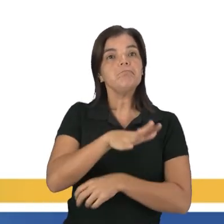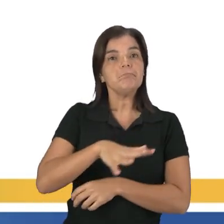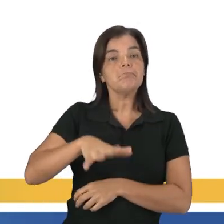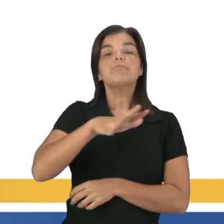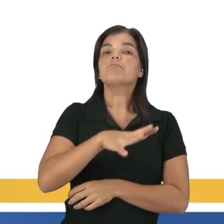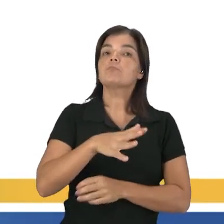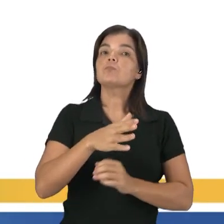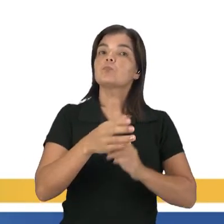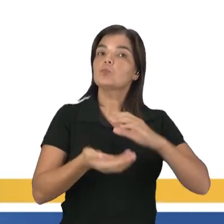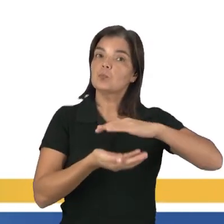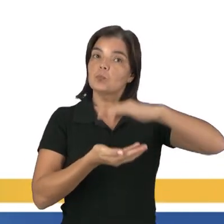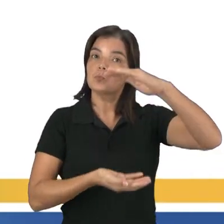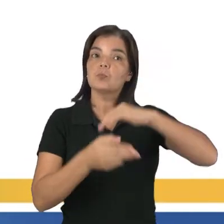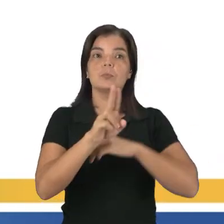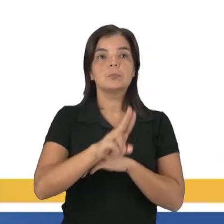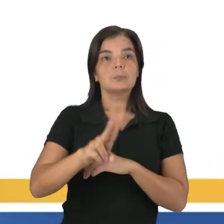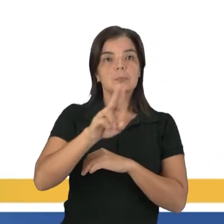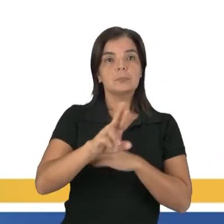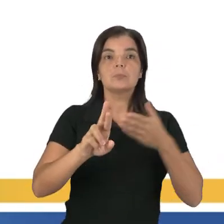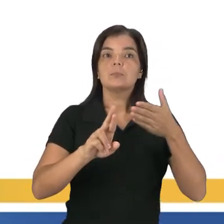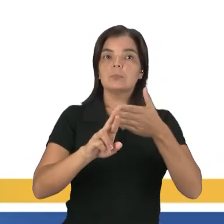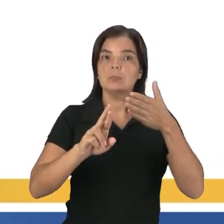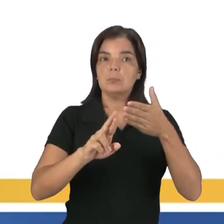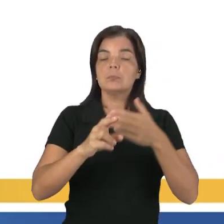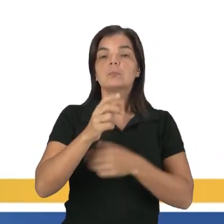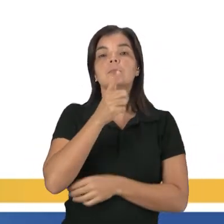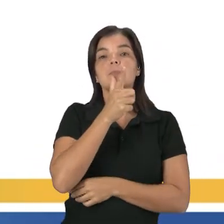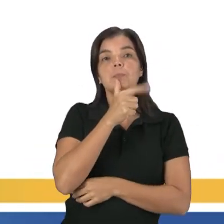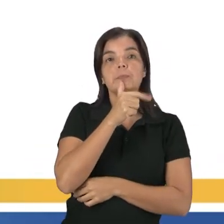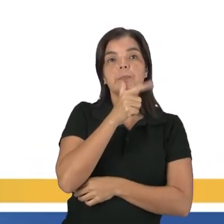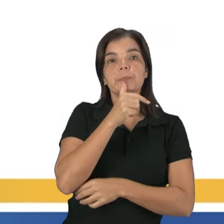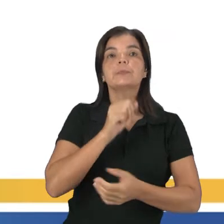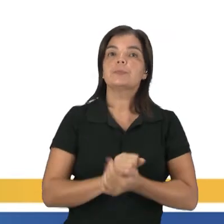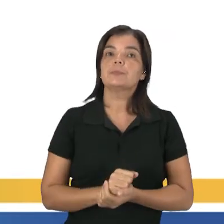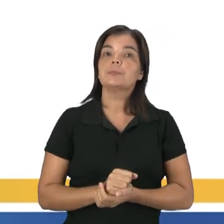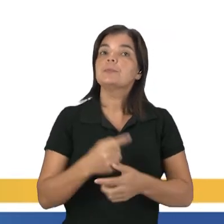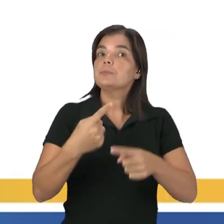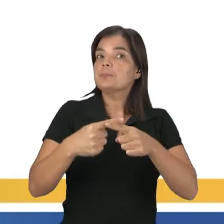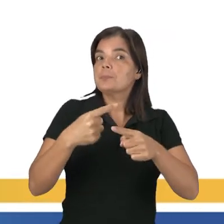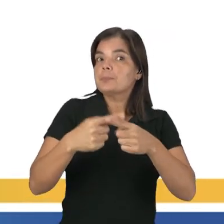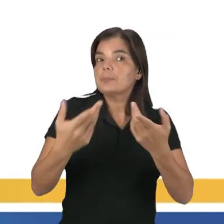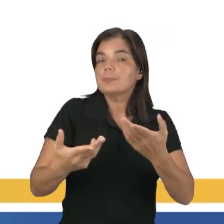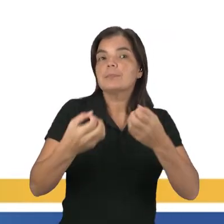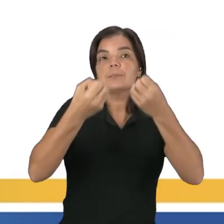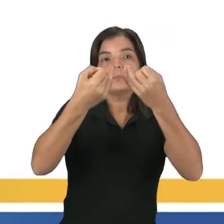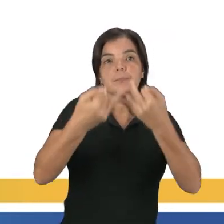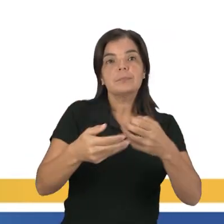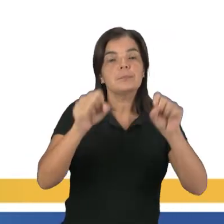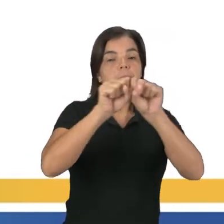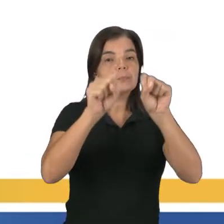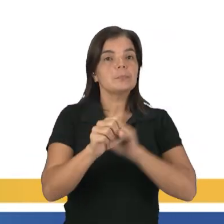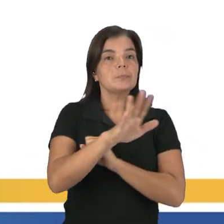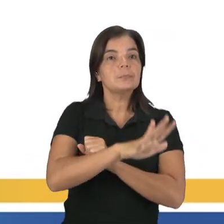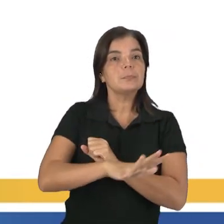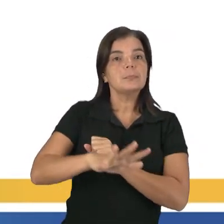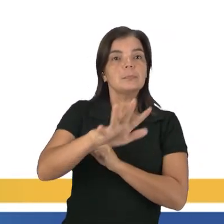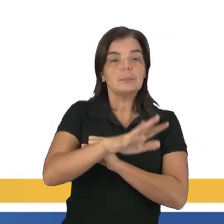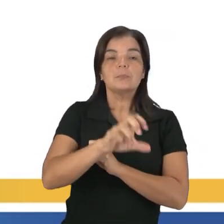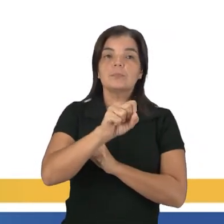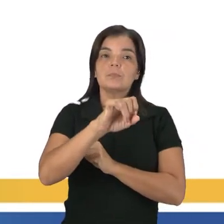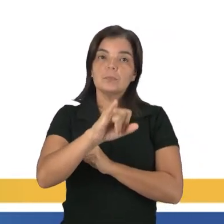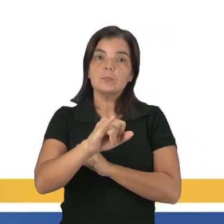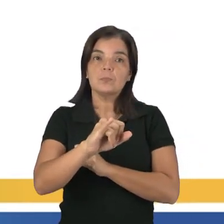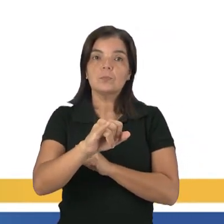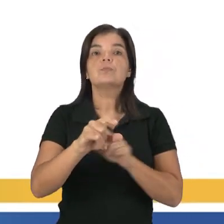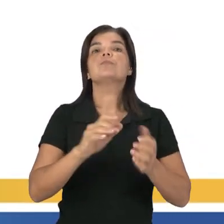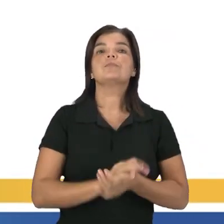que geralmente, né, o litro é utilizado como referência ao se falar em líquidos, né? Isso porque ele é definido pelo Sistema Internacional